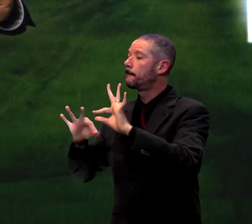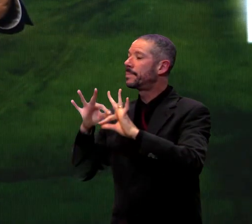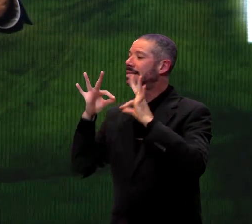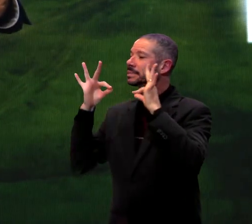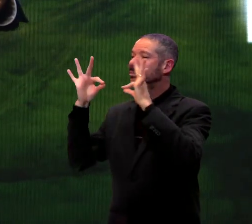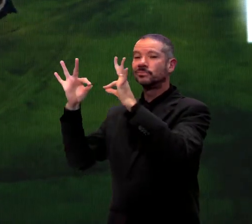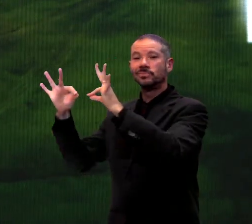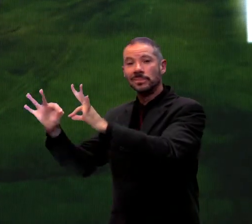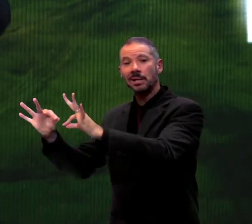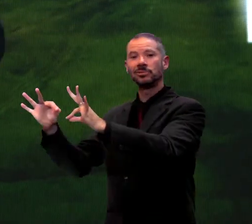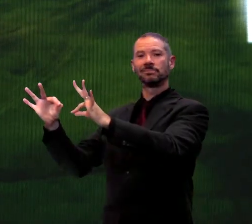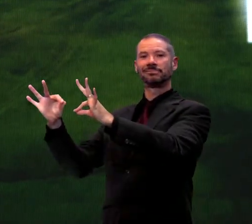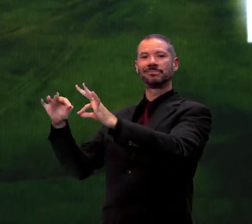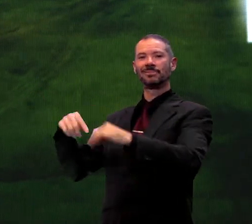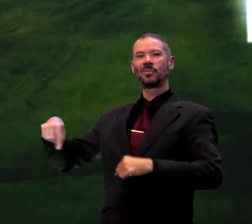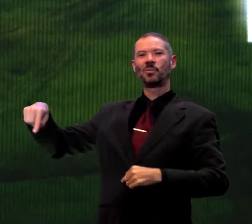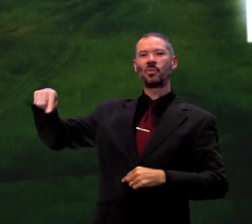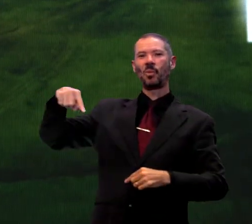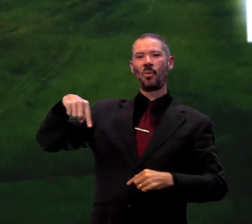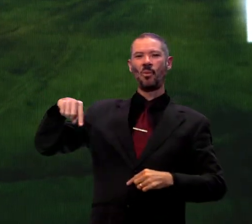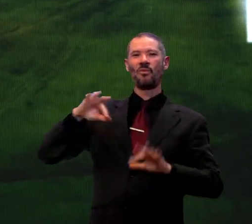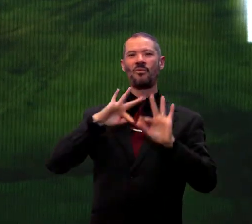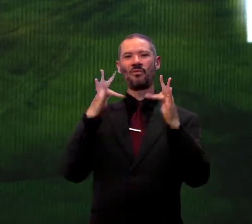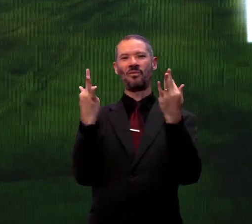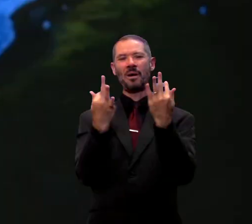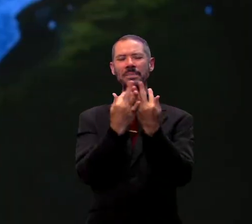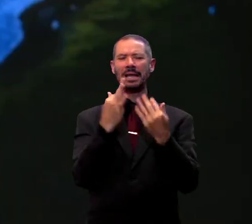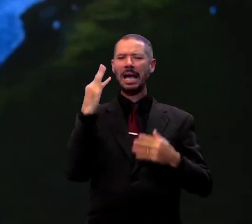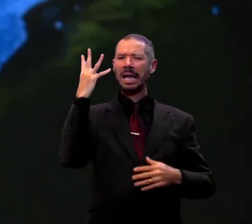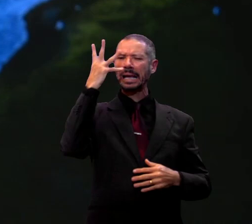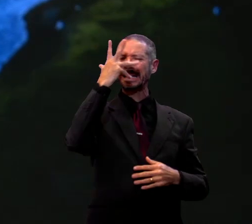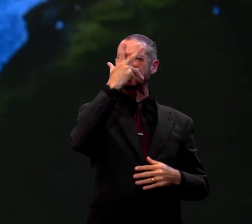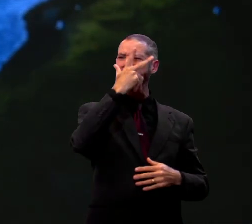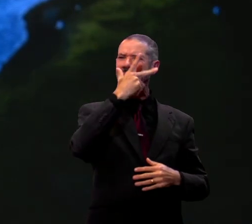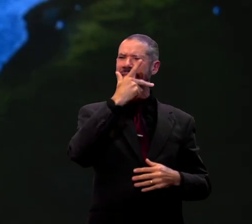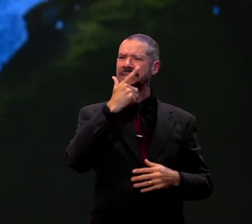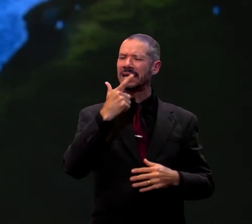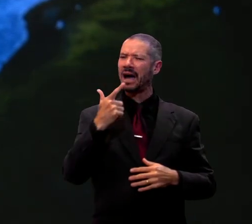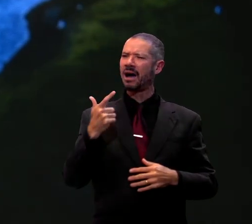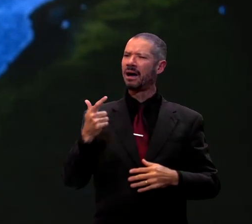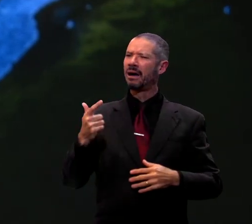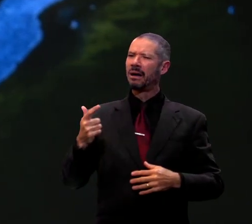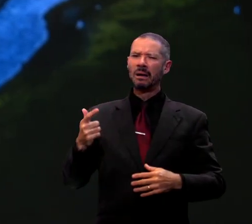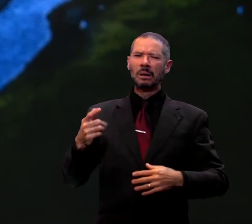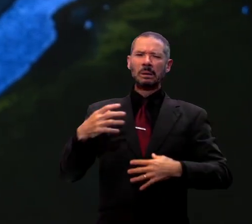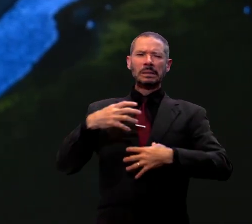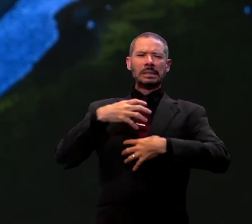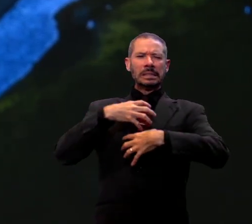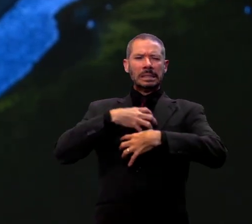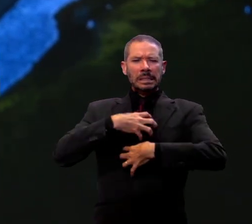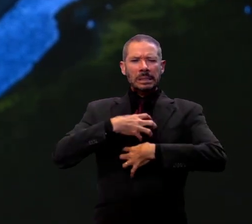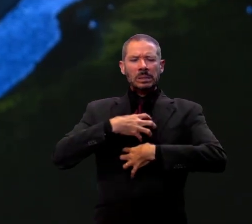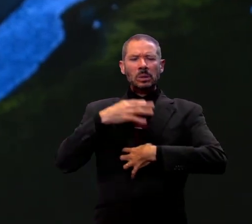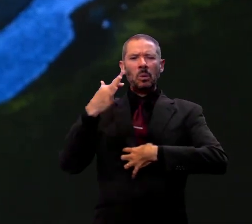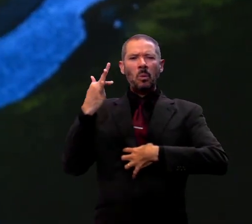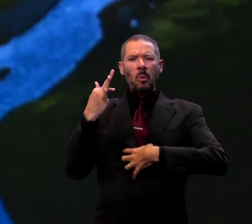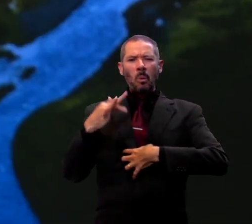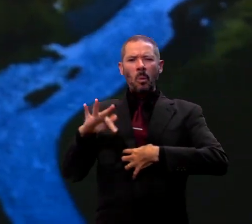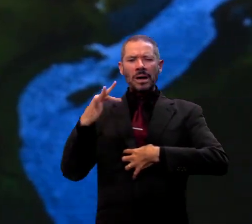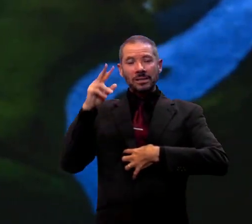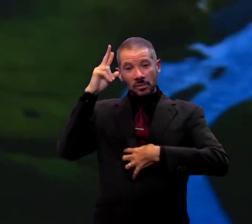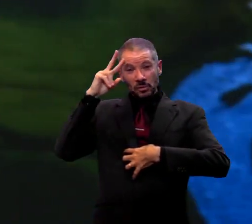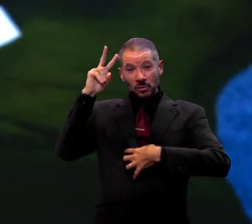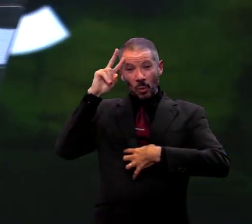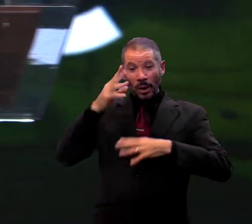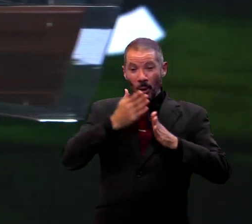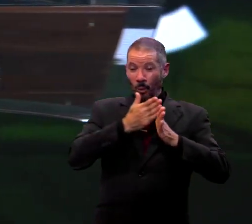presente para a nossa família. Que coisa linda, como aquilo mexeu com a gente. E a história não para